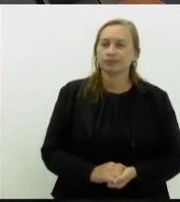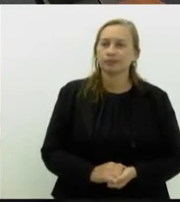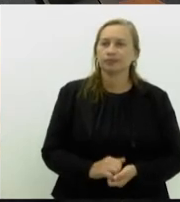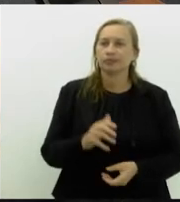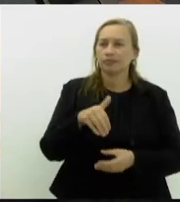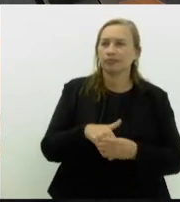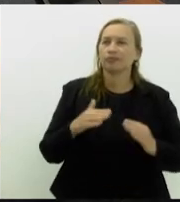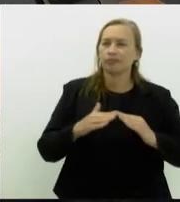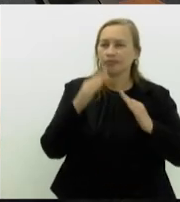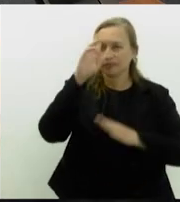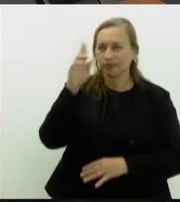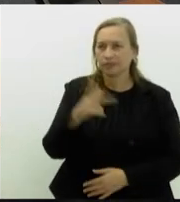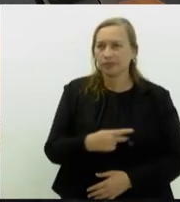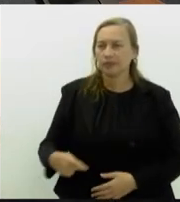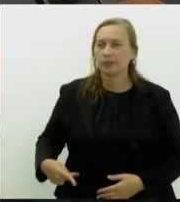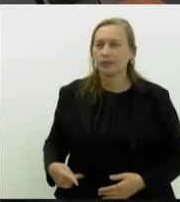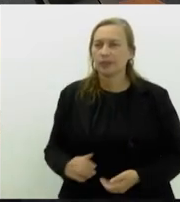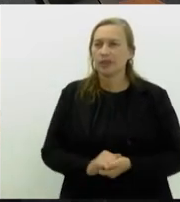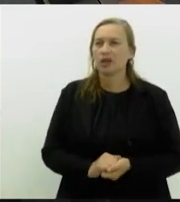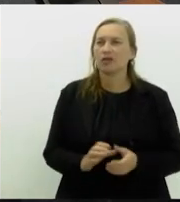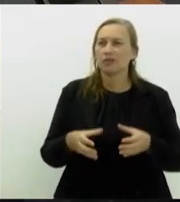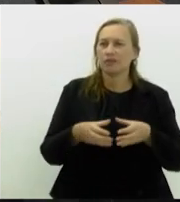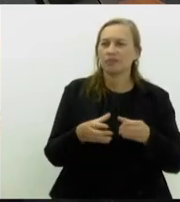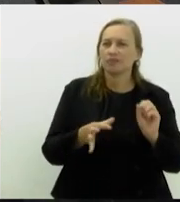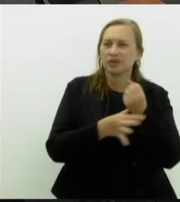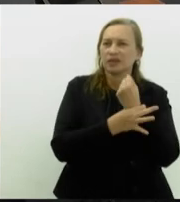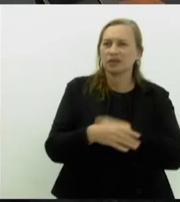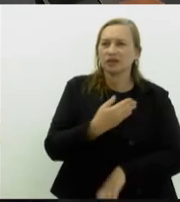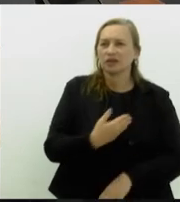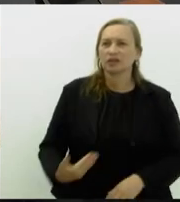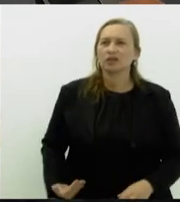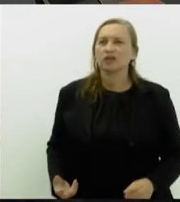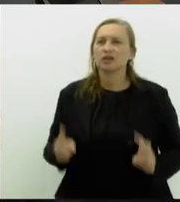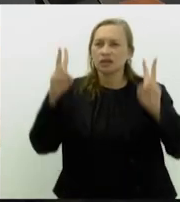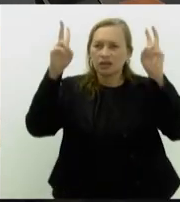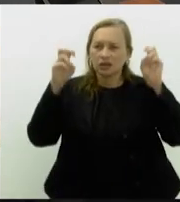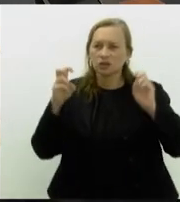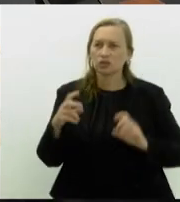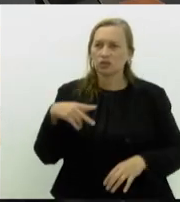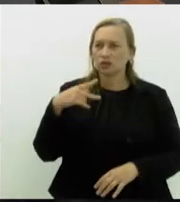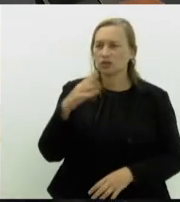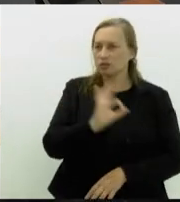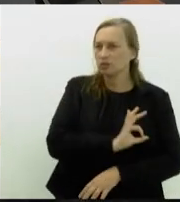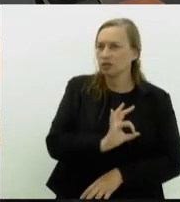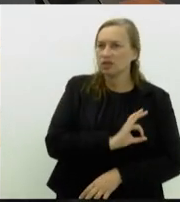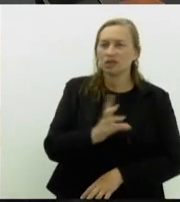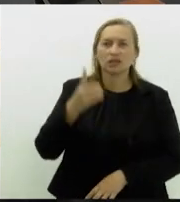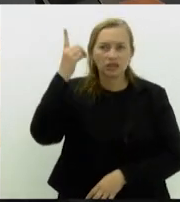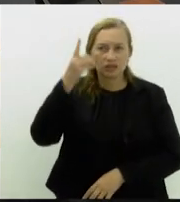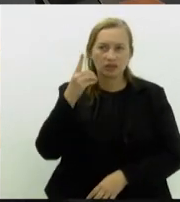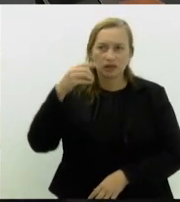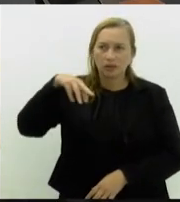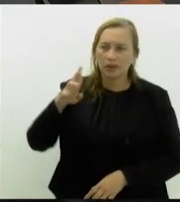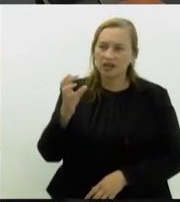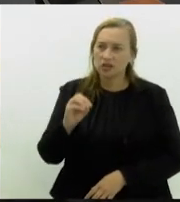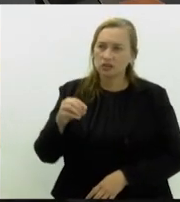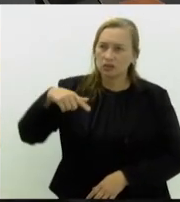Voto favorável, presidente. Pela Comissão de Segurança Pública e Assuntos de Polícia, deputado Márcio